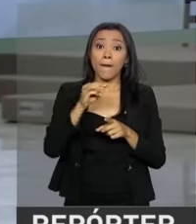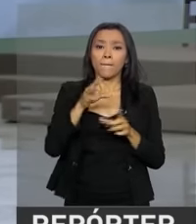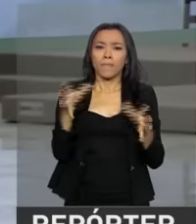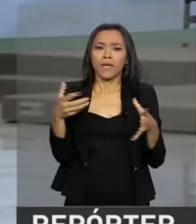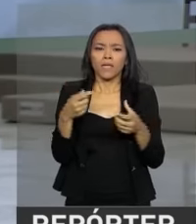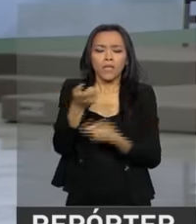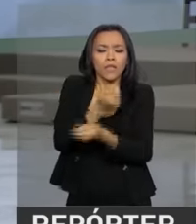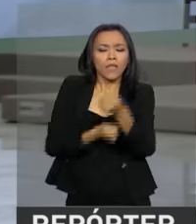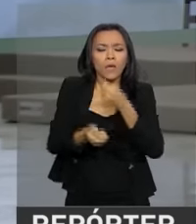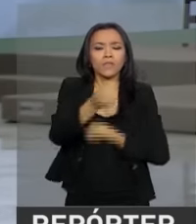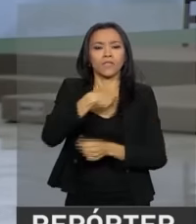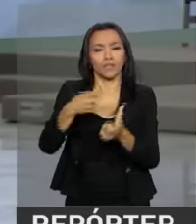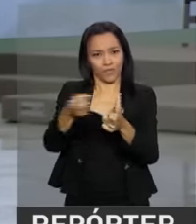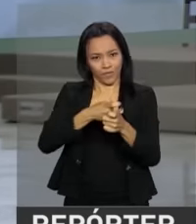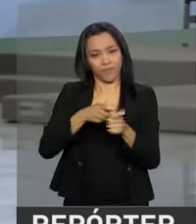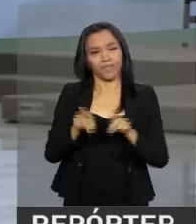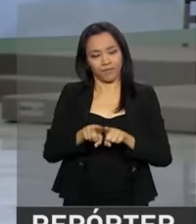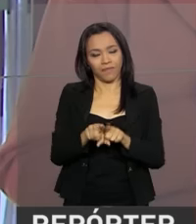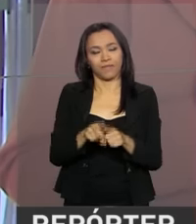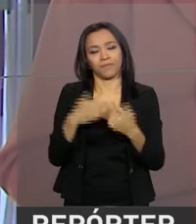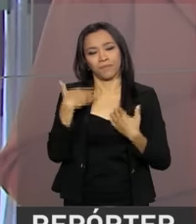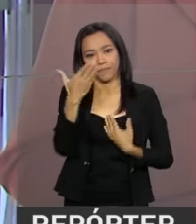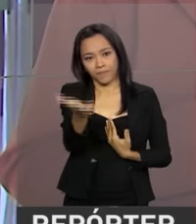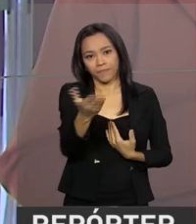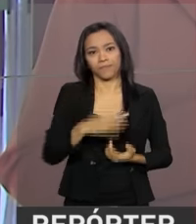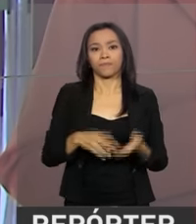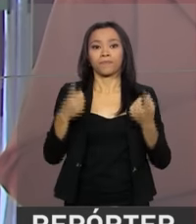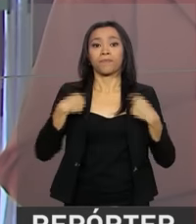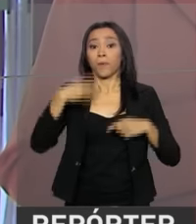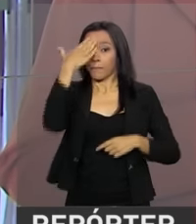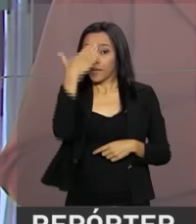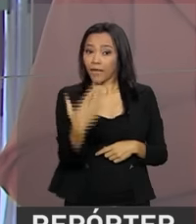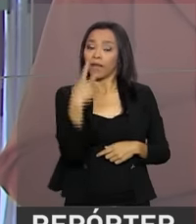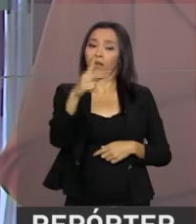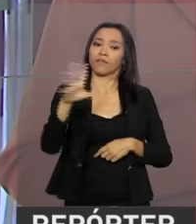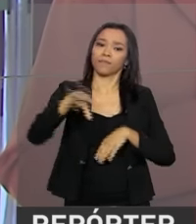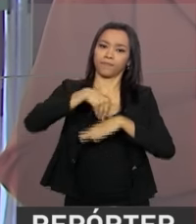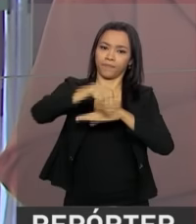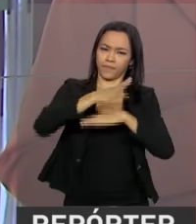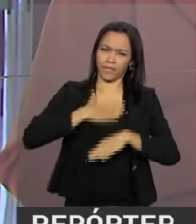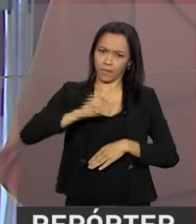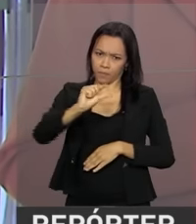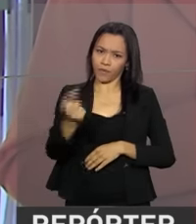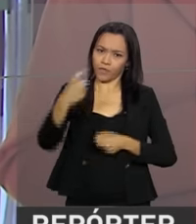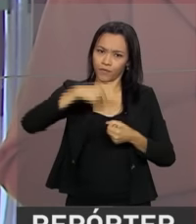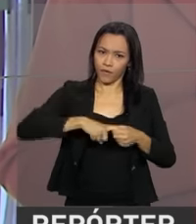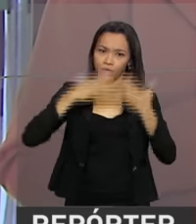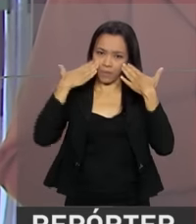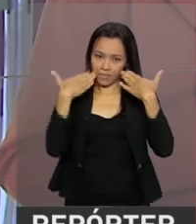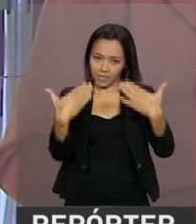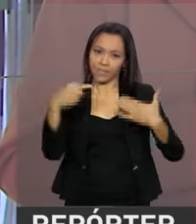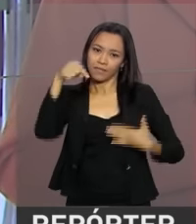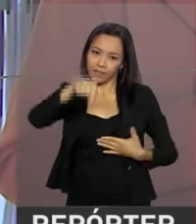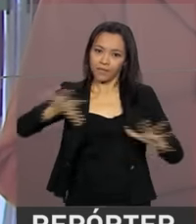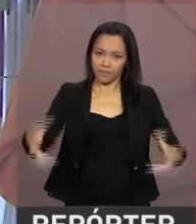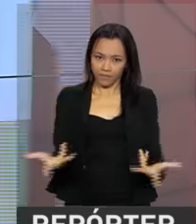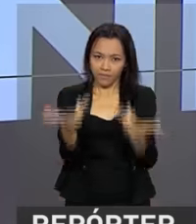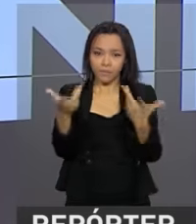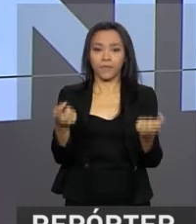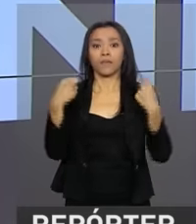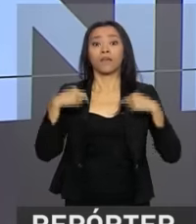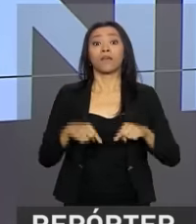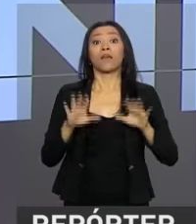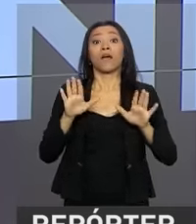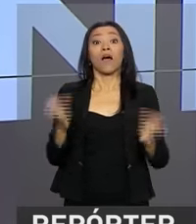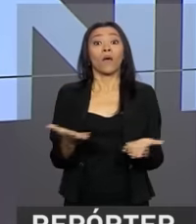de dívida R é com você obrigada Taísa pelas suas informações daqui a pouco a gente volta ao vivo com a transmissão ao vivo dessa cerimônia bom